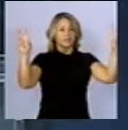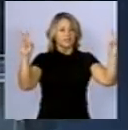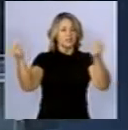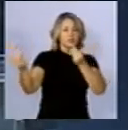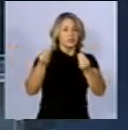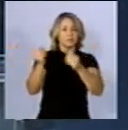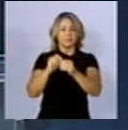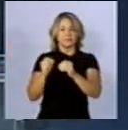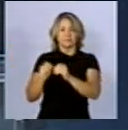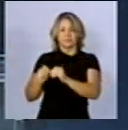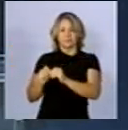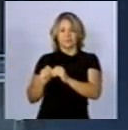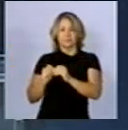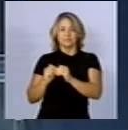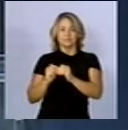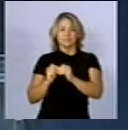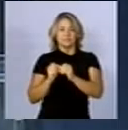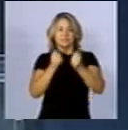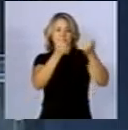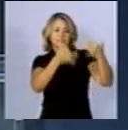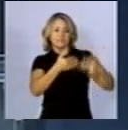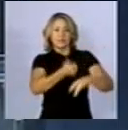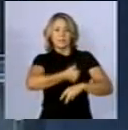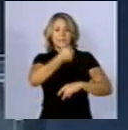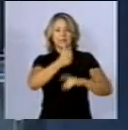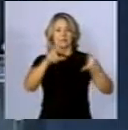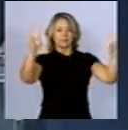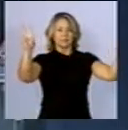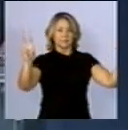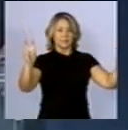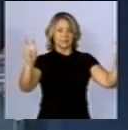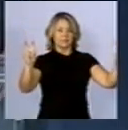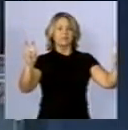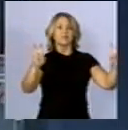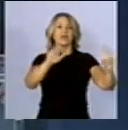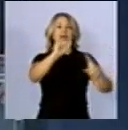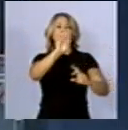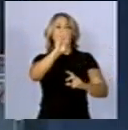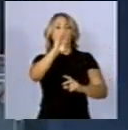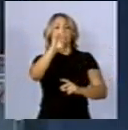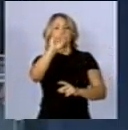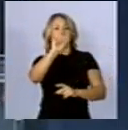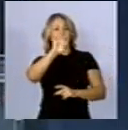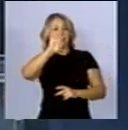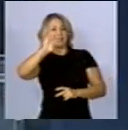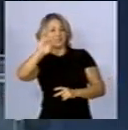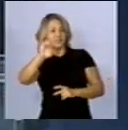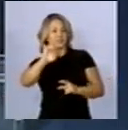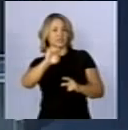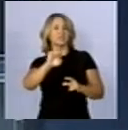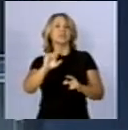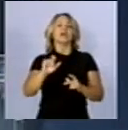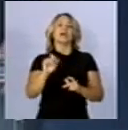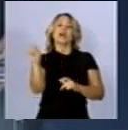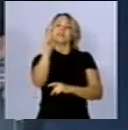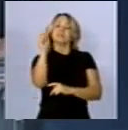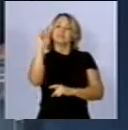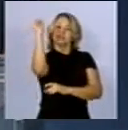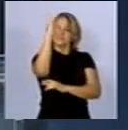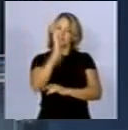agido em relação a essa questão. A ABRATE, Associação Brasileira das Grandes Empresas de Transmissão de Energia